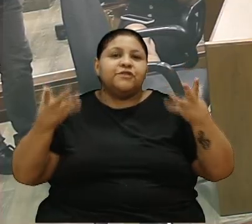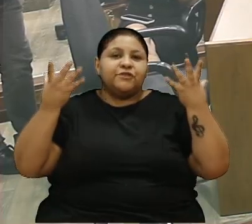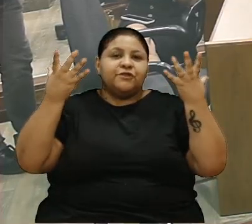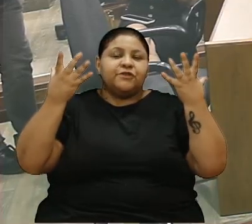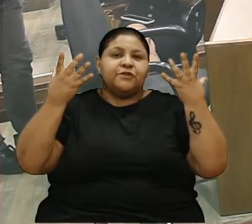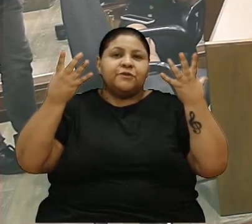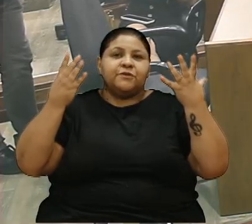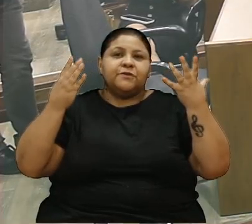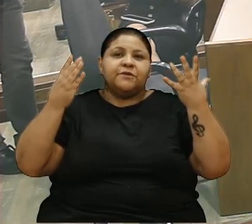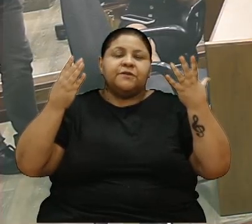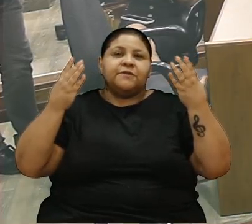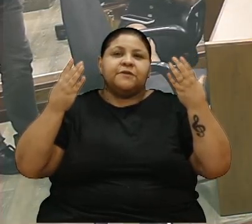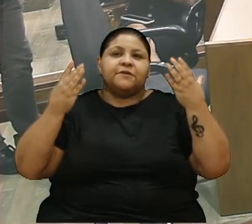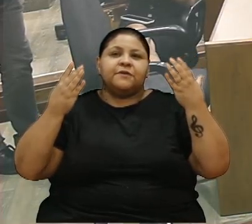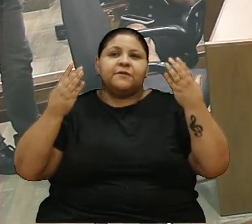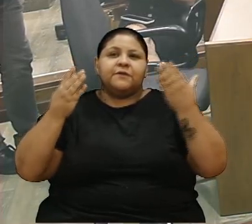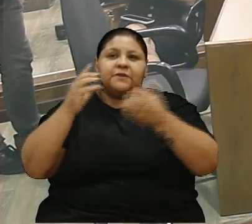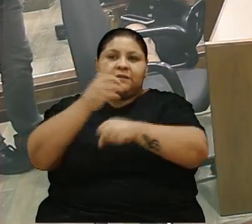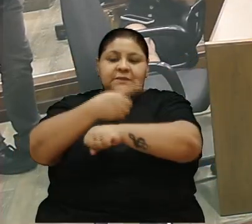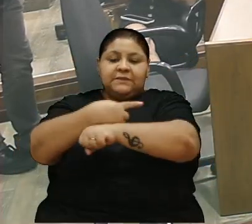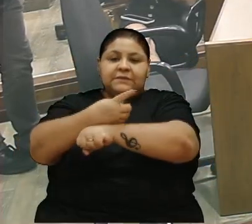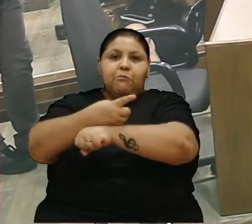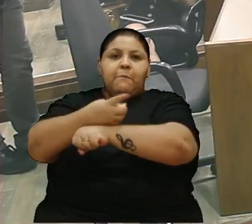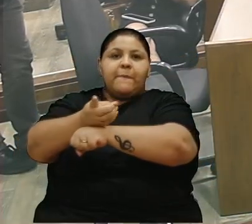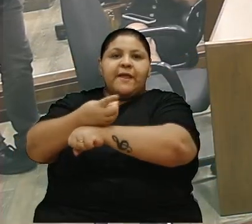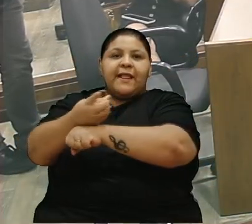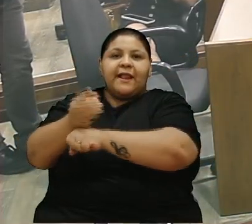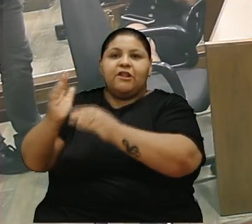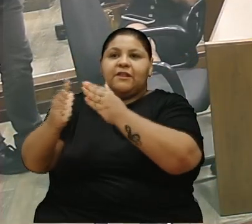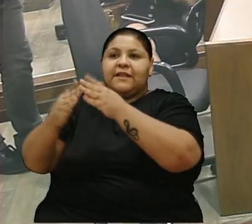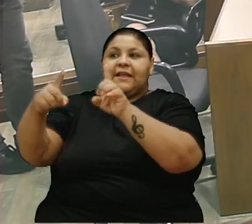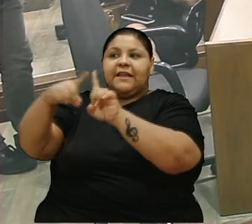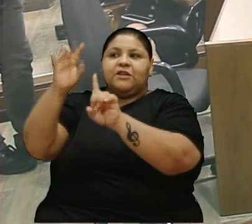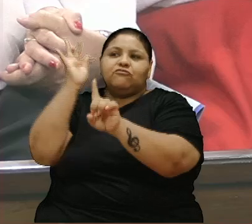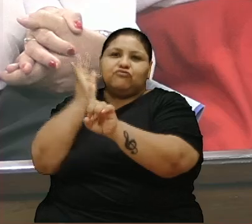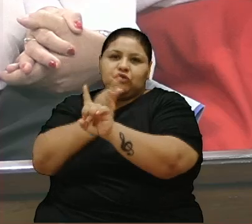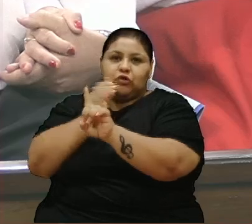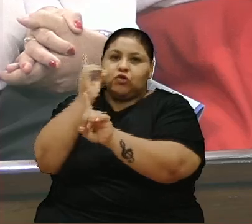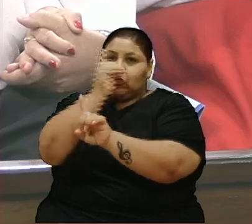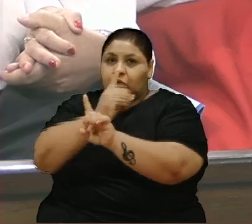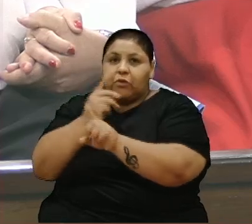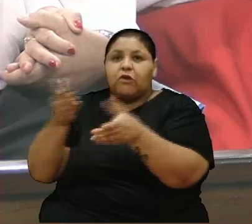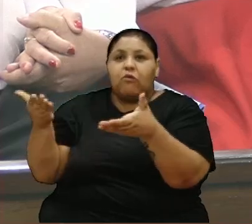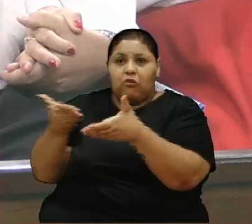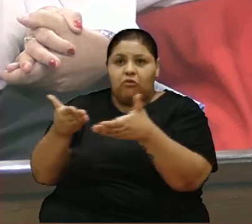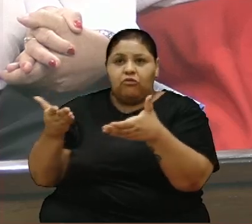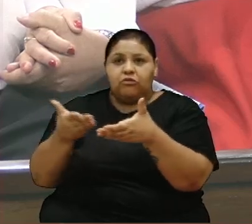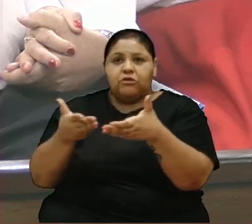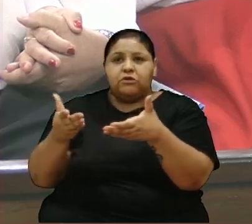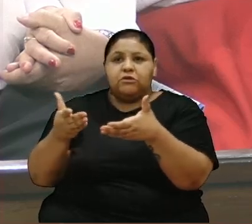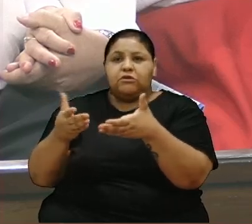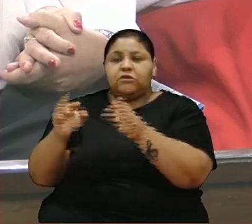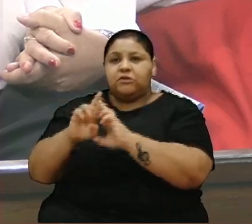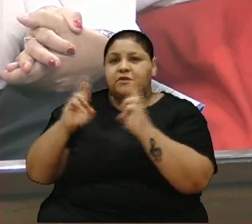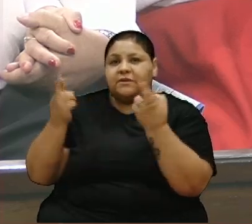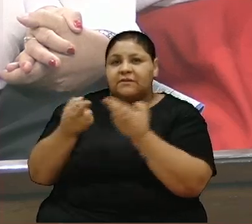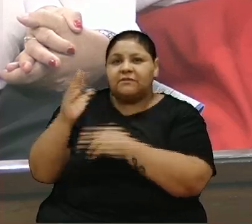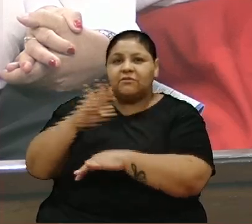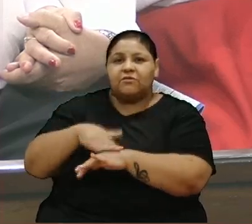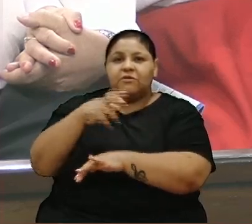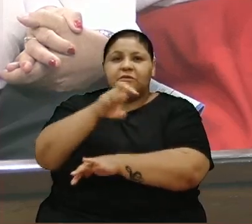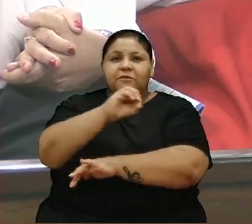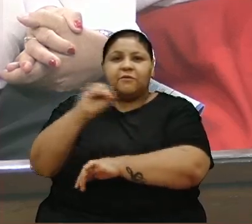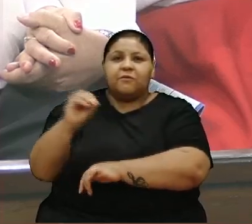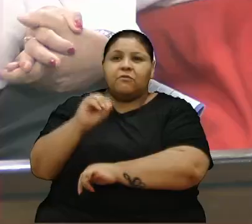São Pelegrino da paróquia de Forqueta. Domingo, então, ontem, a gente esteve reunido com mais de 500